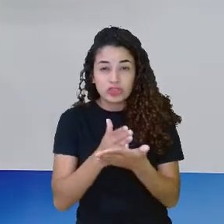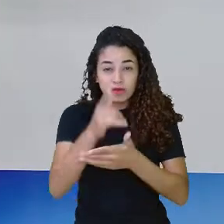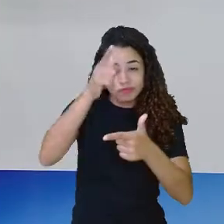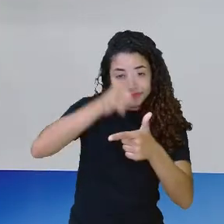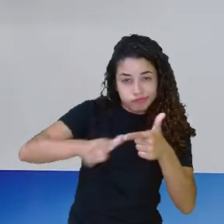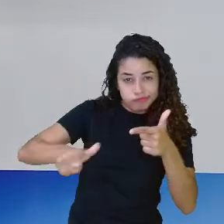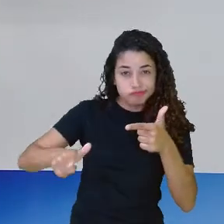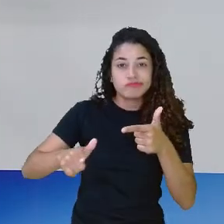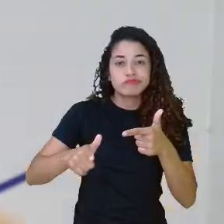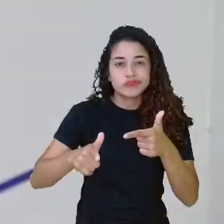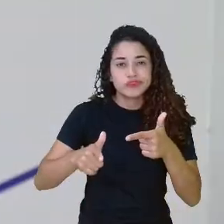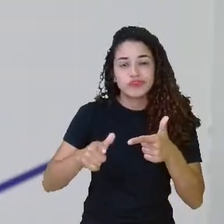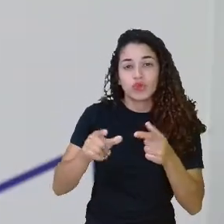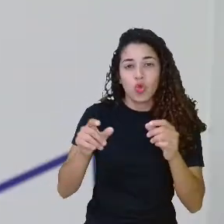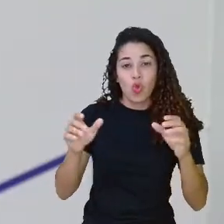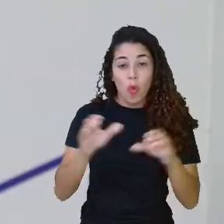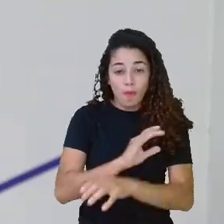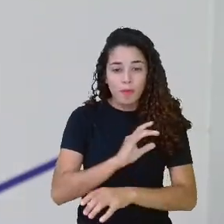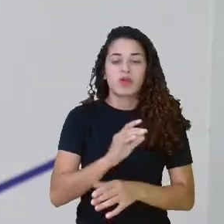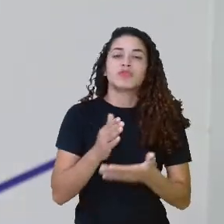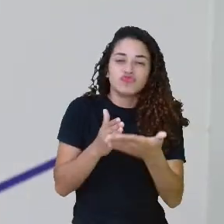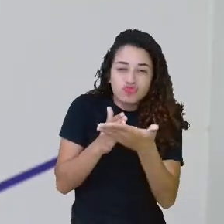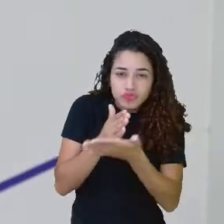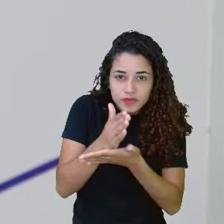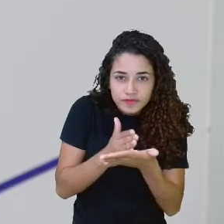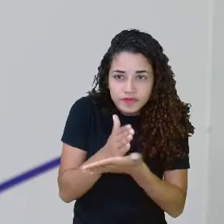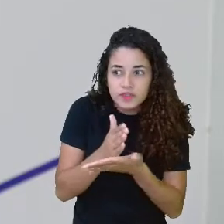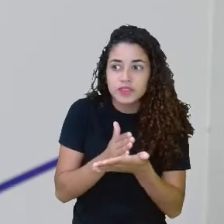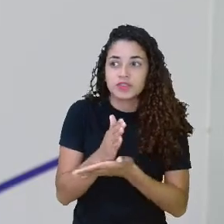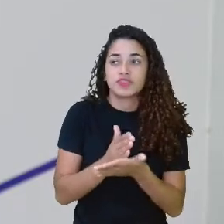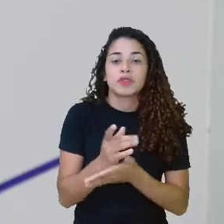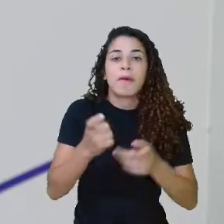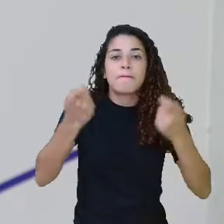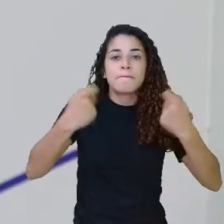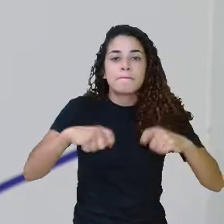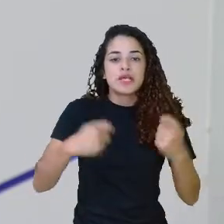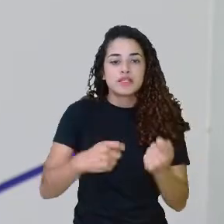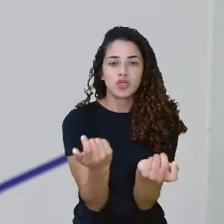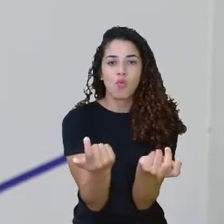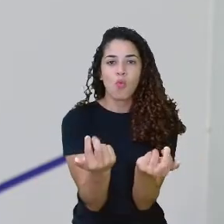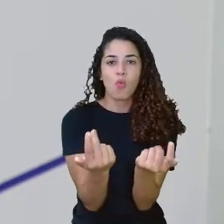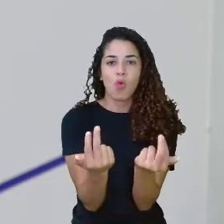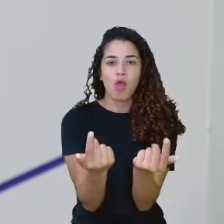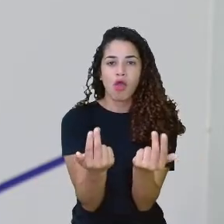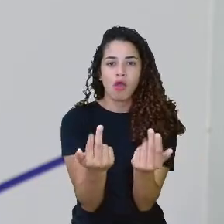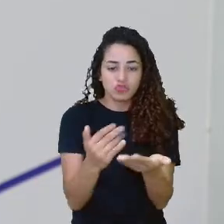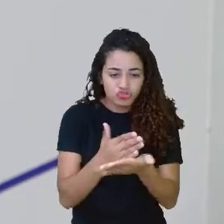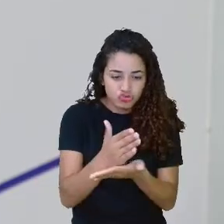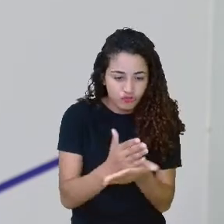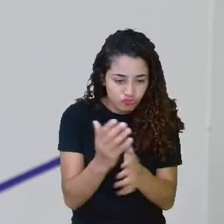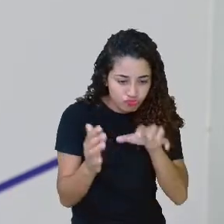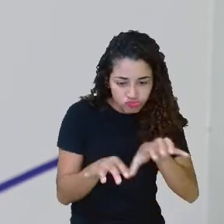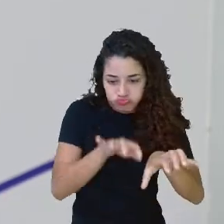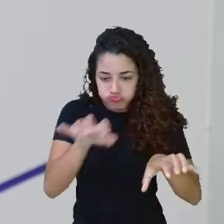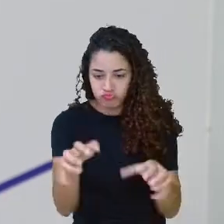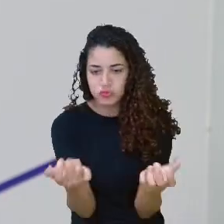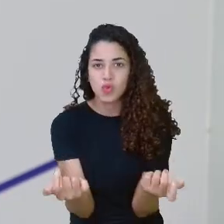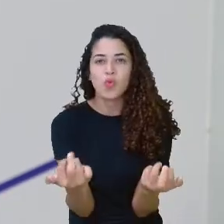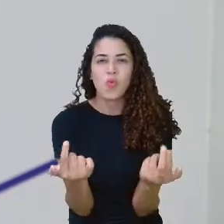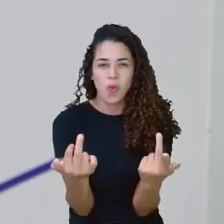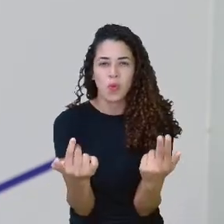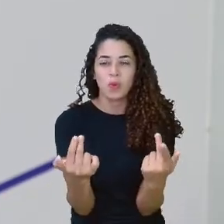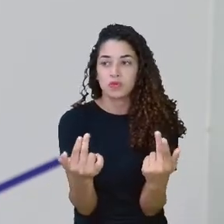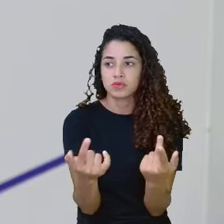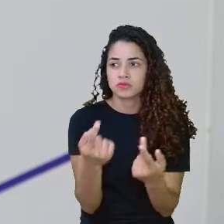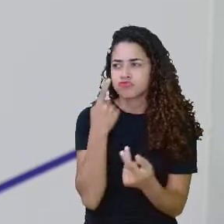coisa que estava inteira, eu preciso dividi-la em partes iguais. Nesse caso, eu dividi